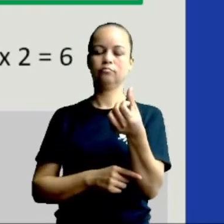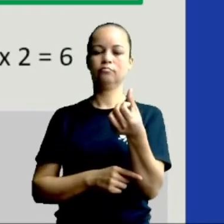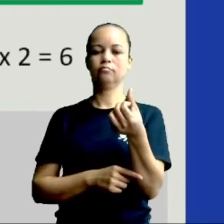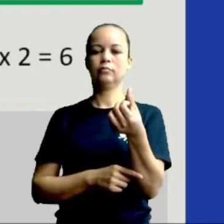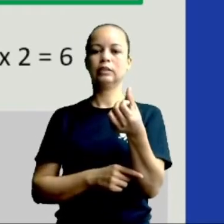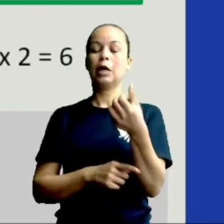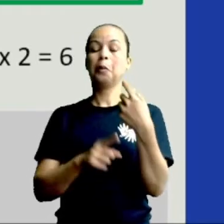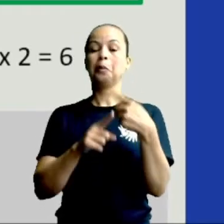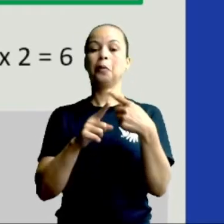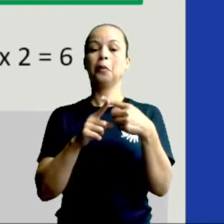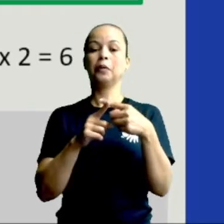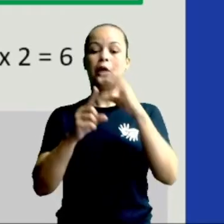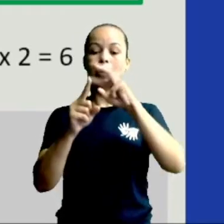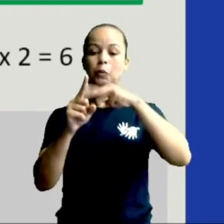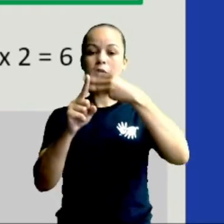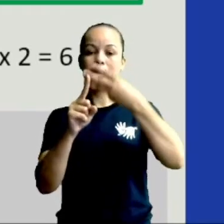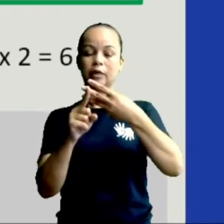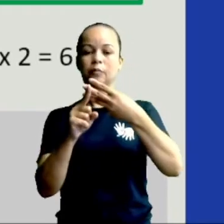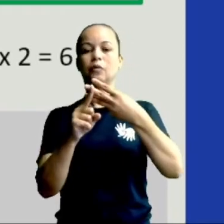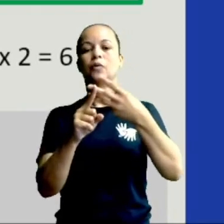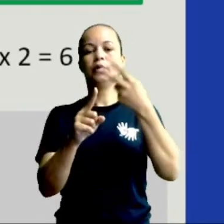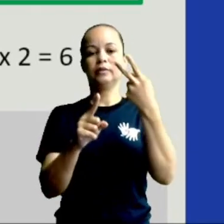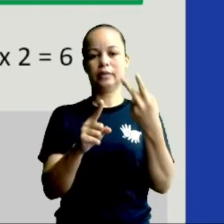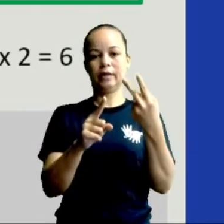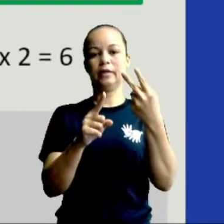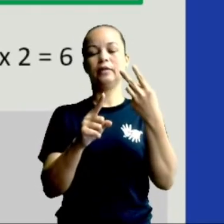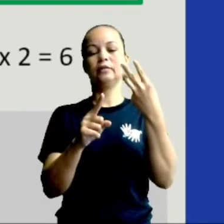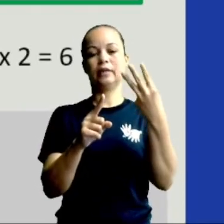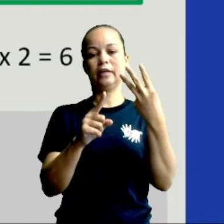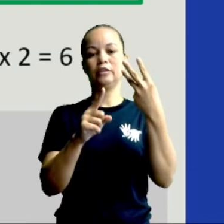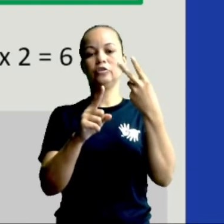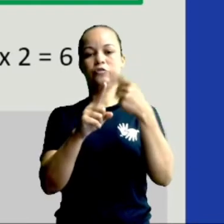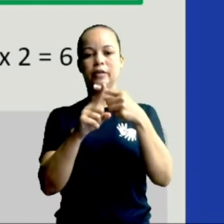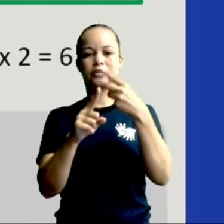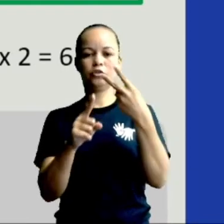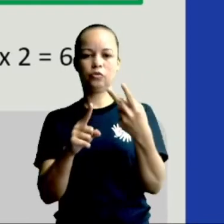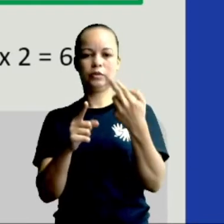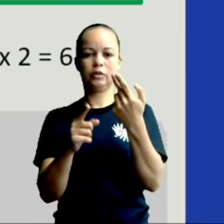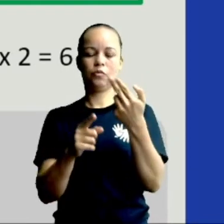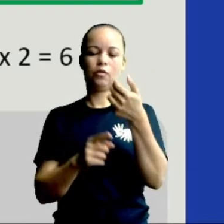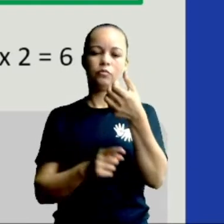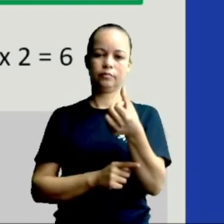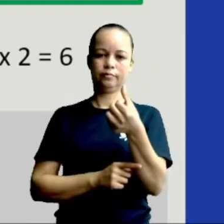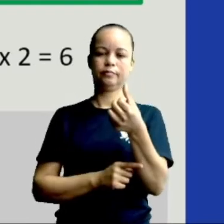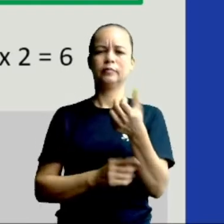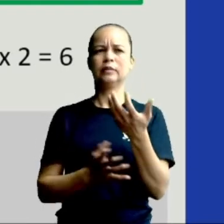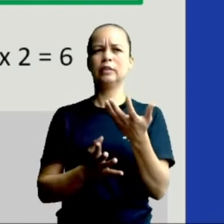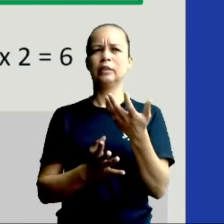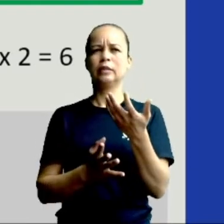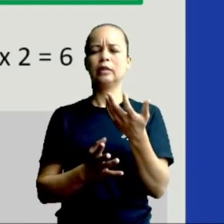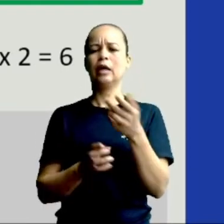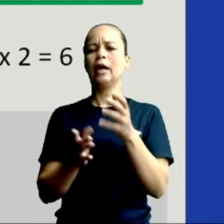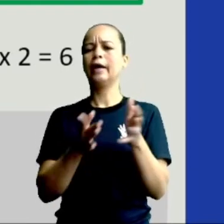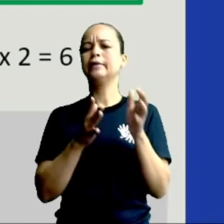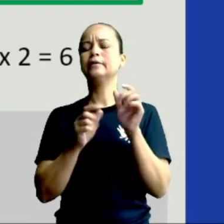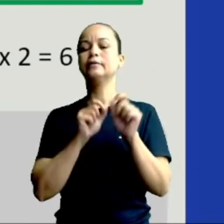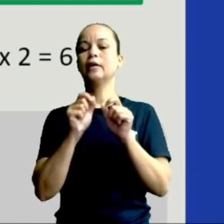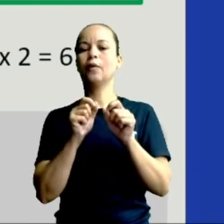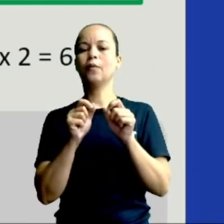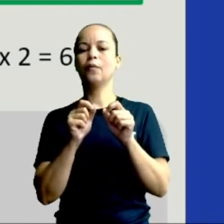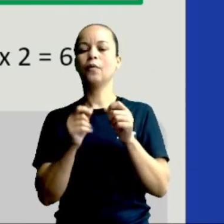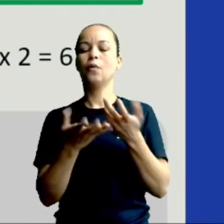Porque o triplo eu vou multiplicar 3 vezes 2 igual a 6. Então, o que é que ocorreu aí? O pacote de